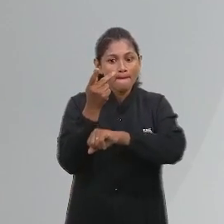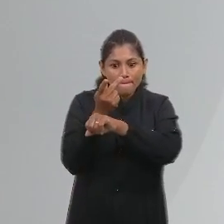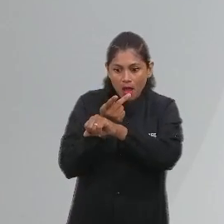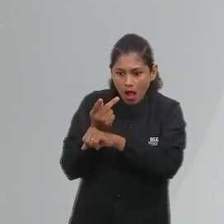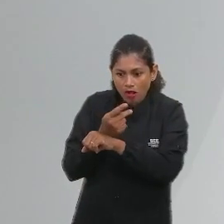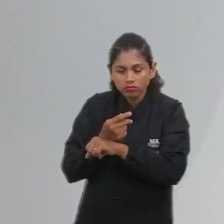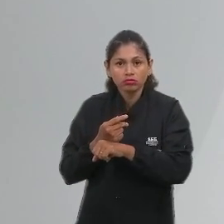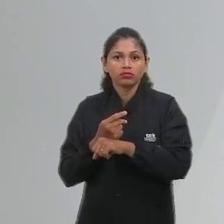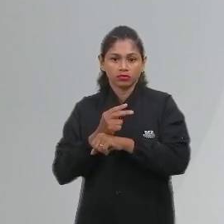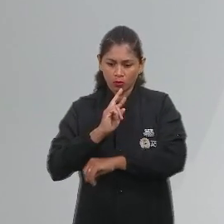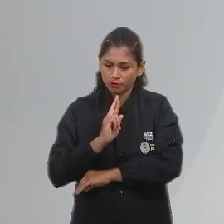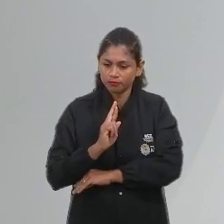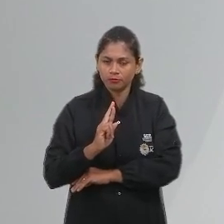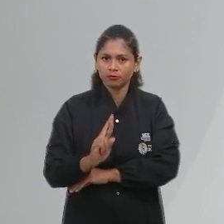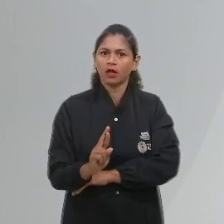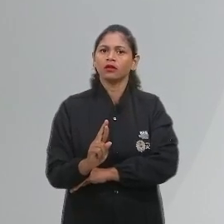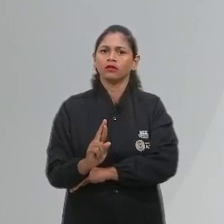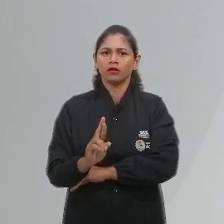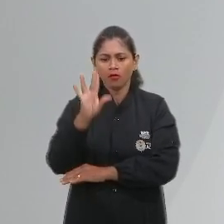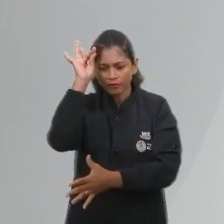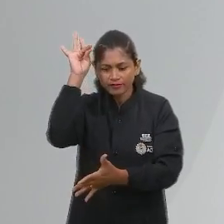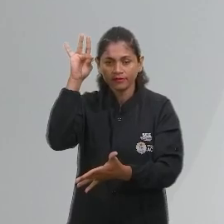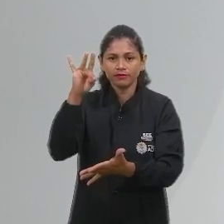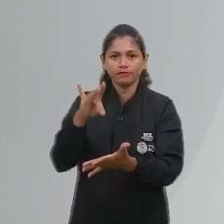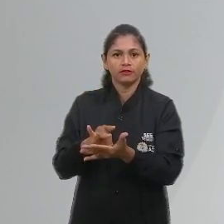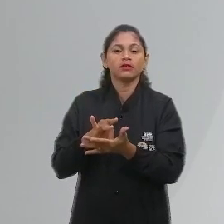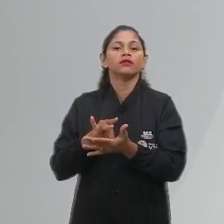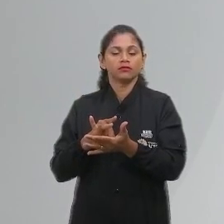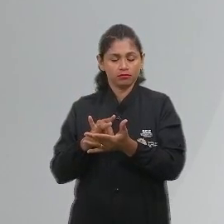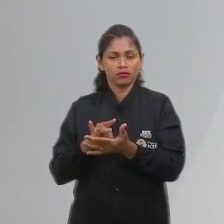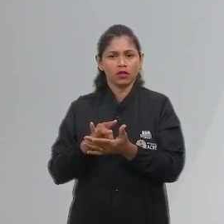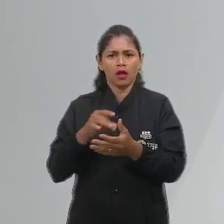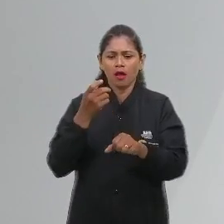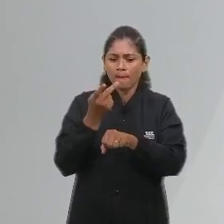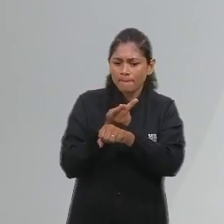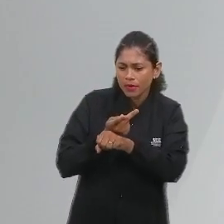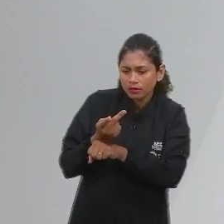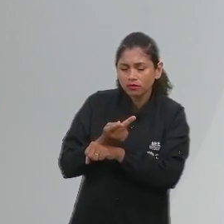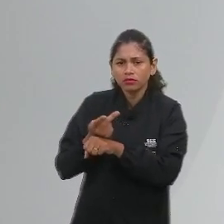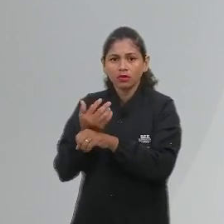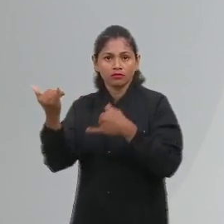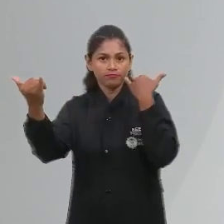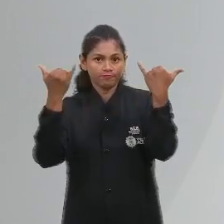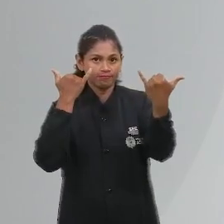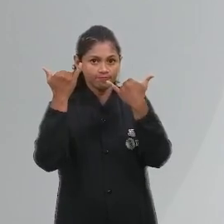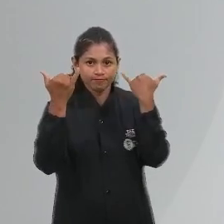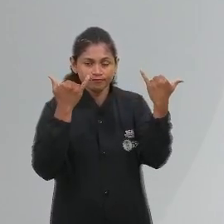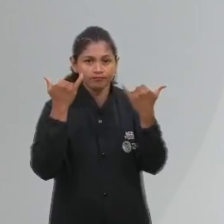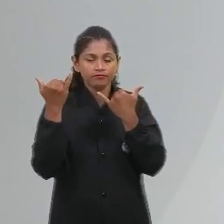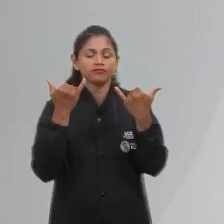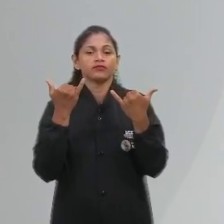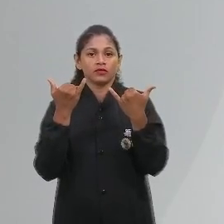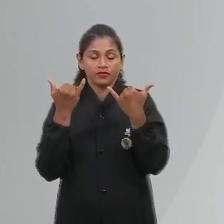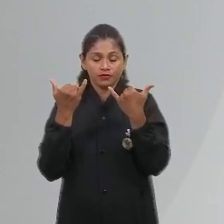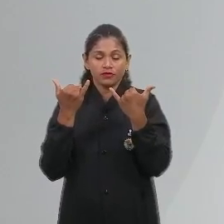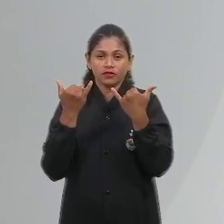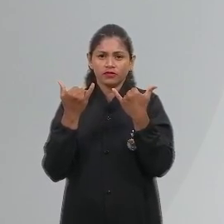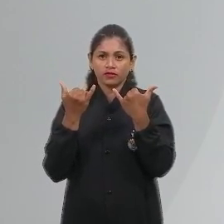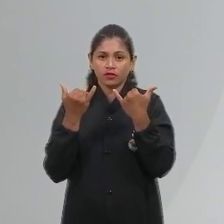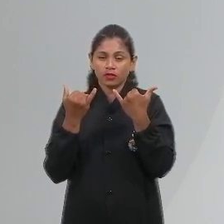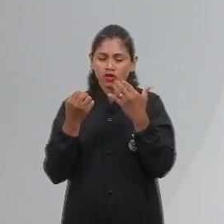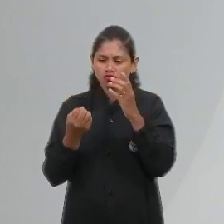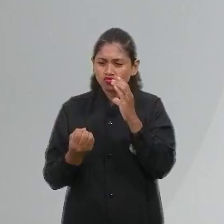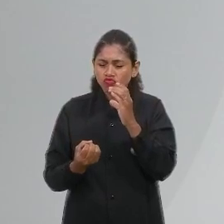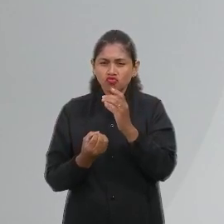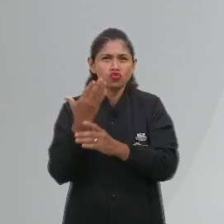você está procurando uma verdade, você está procurando uma determinada informação, você está gerando uma